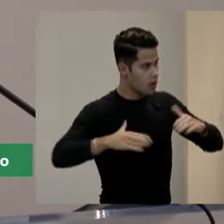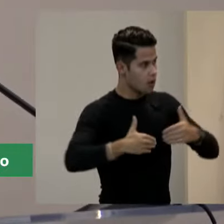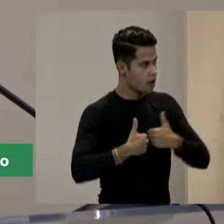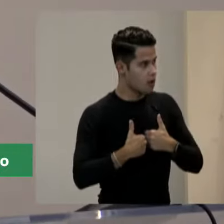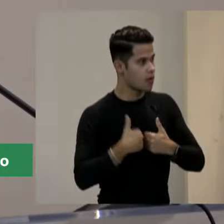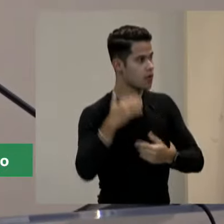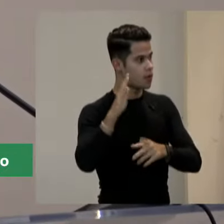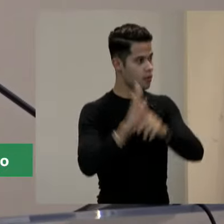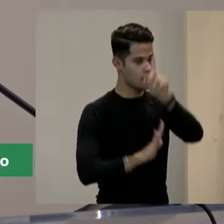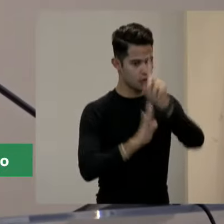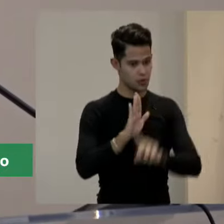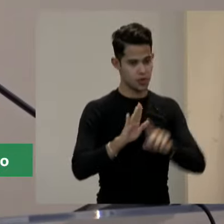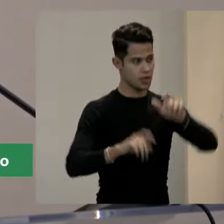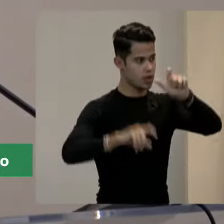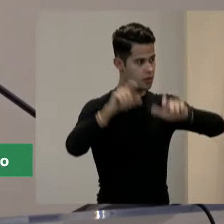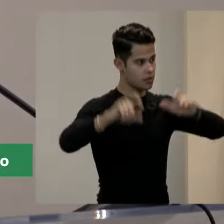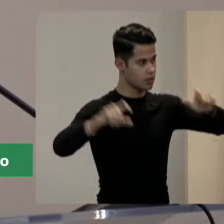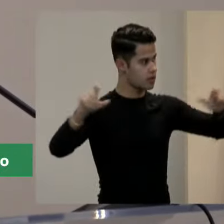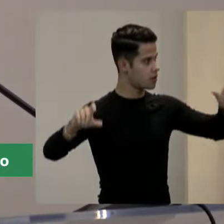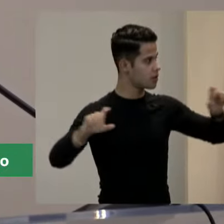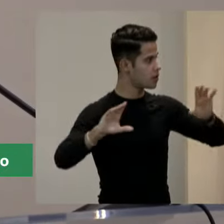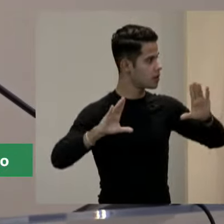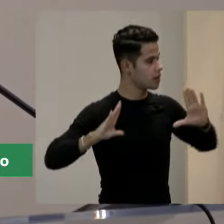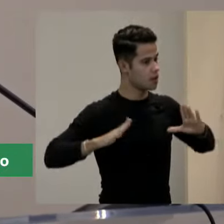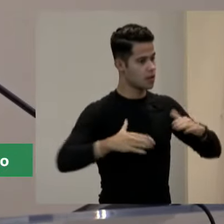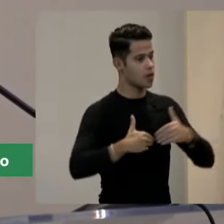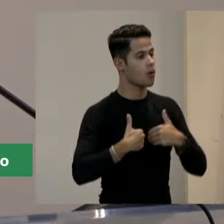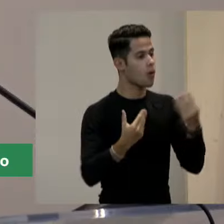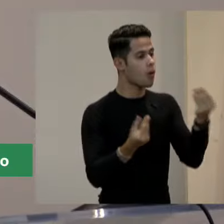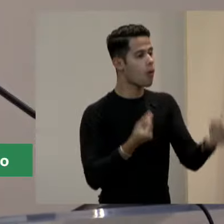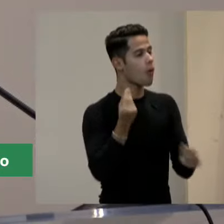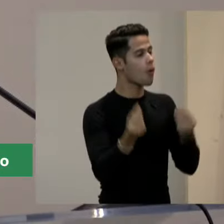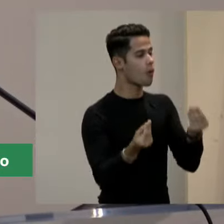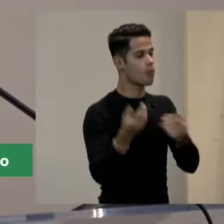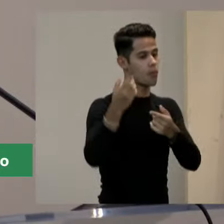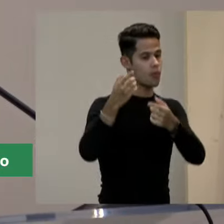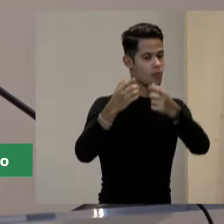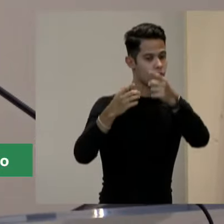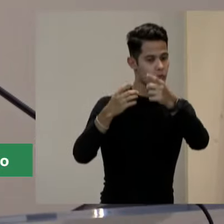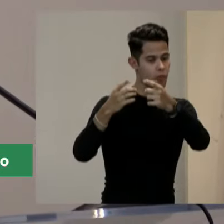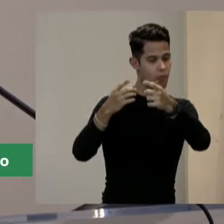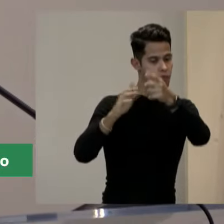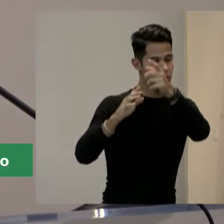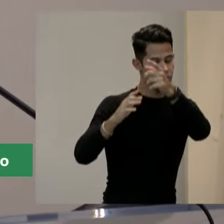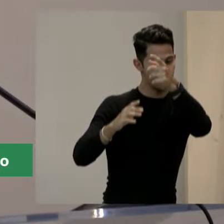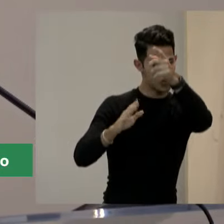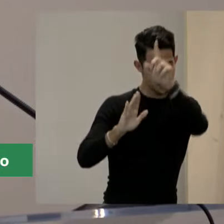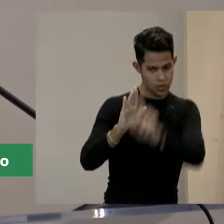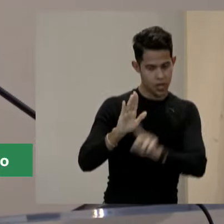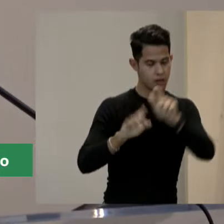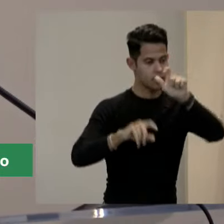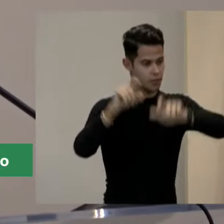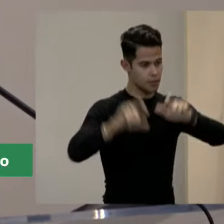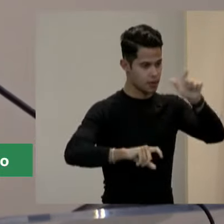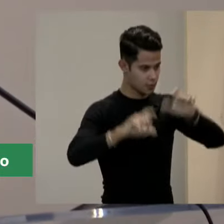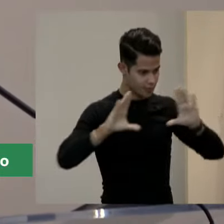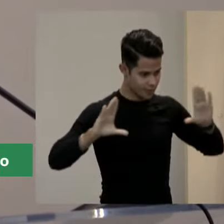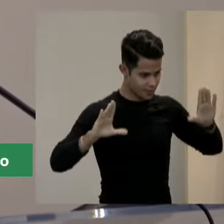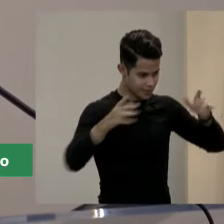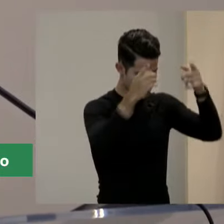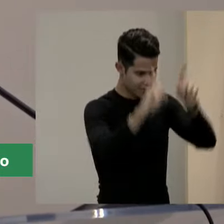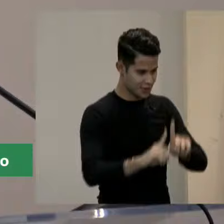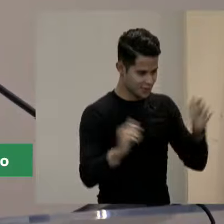Os direitos das pessoas autistas decorrem dos direitos das pessoas com deficiência. Então, a gente tem que trabalhar junto. Eu